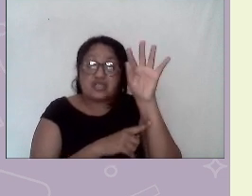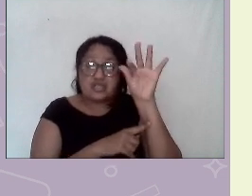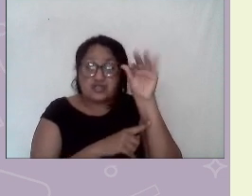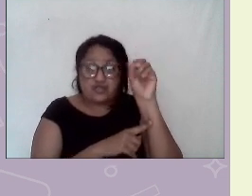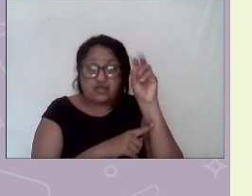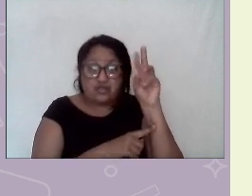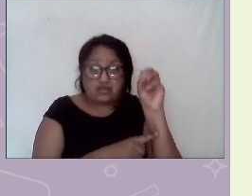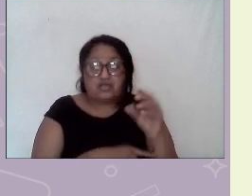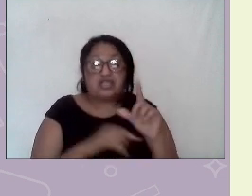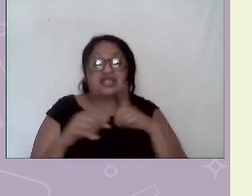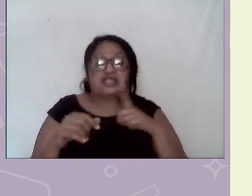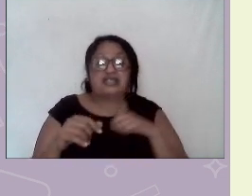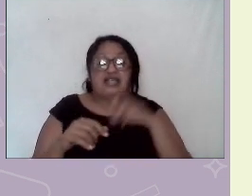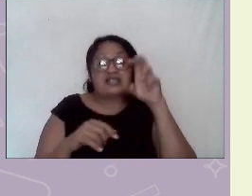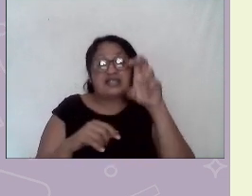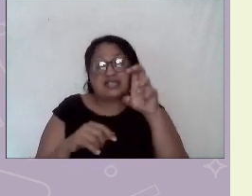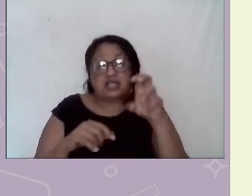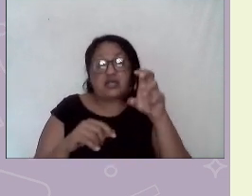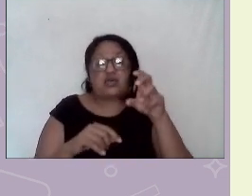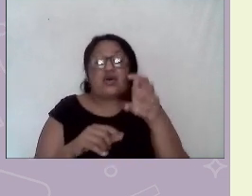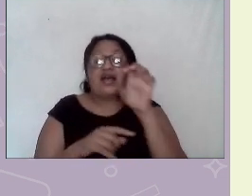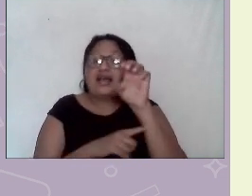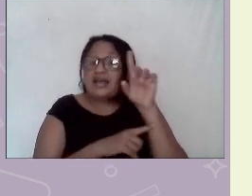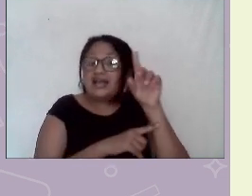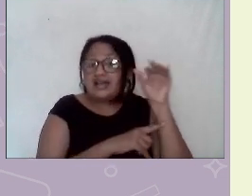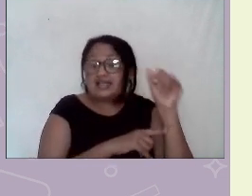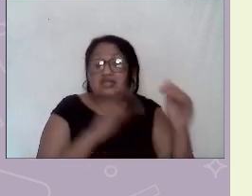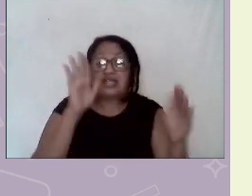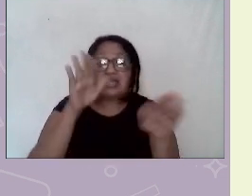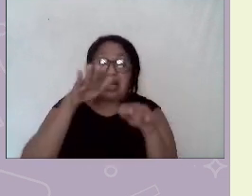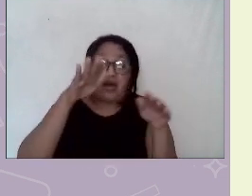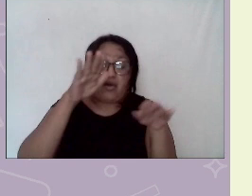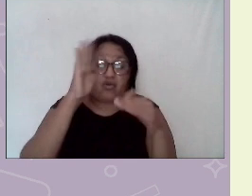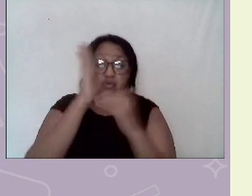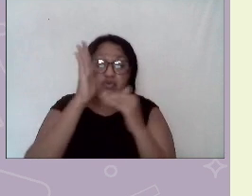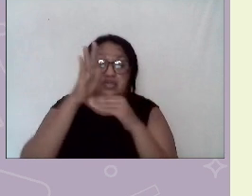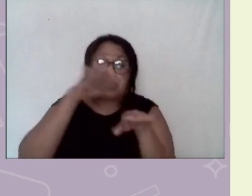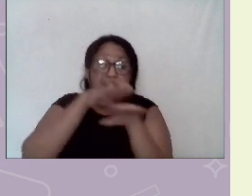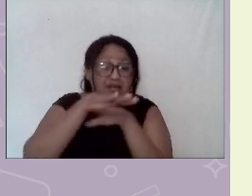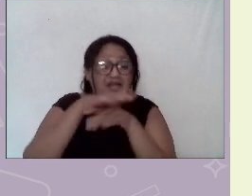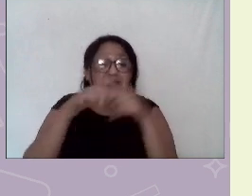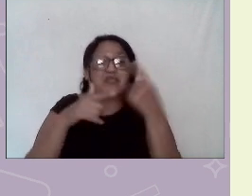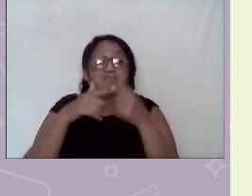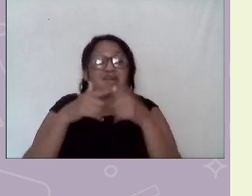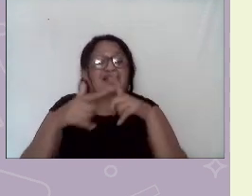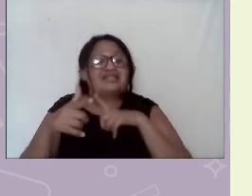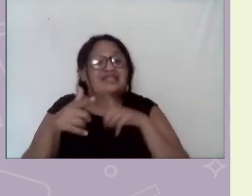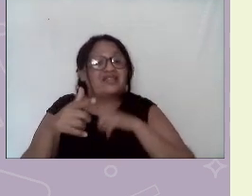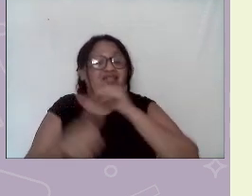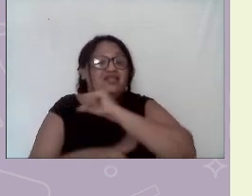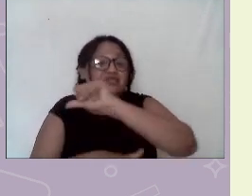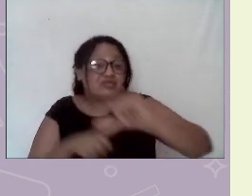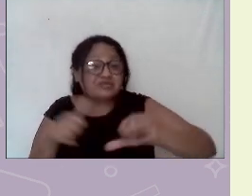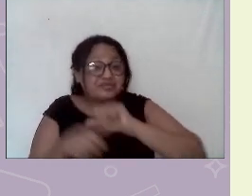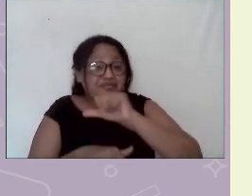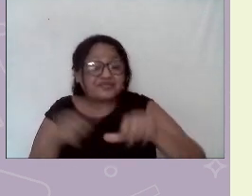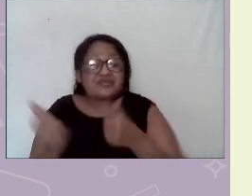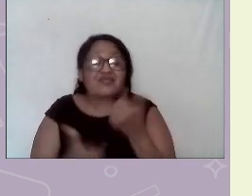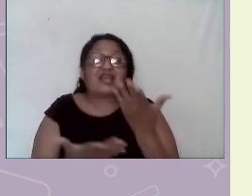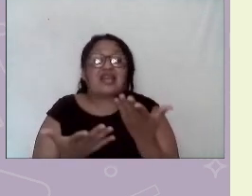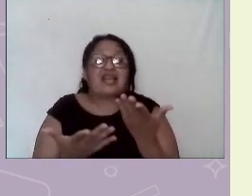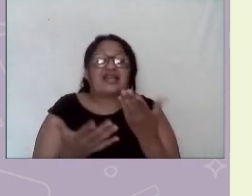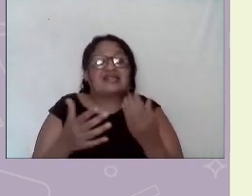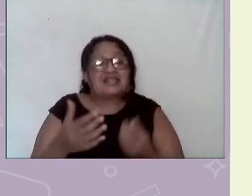5 elétrons na sua última camada é porque ele sofreu o processo de hibridização ele recebeu